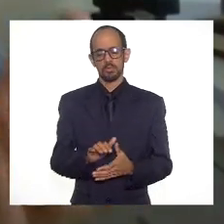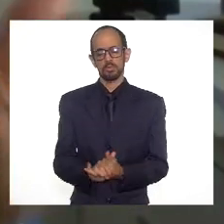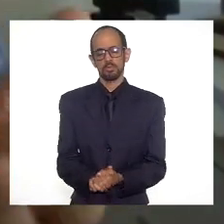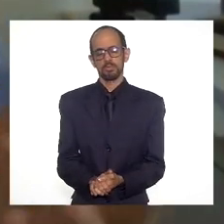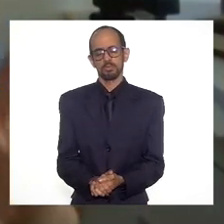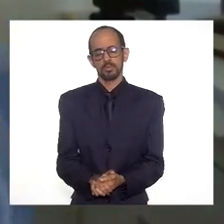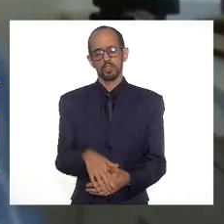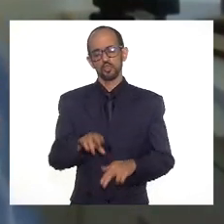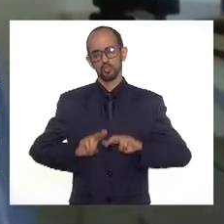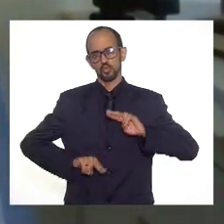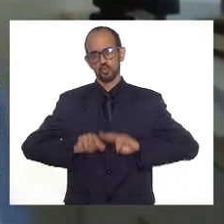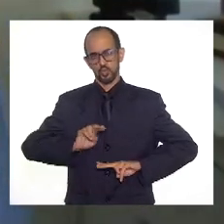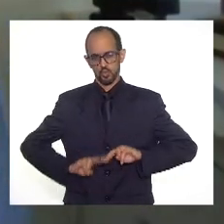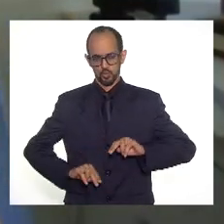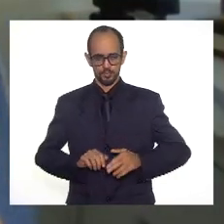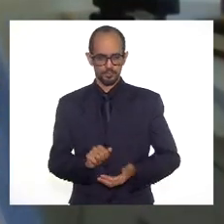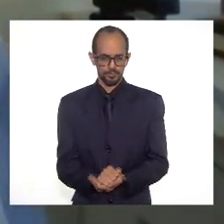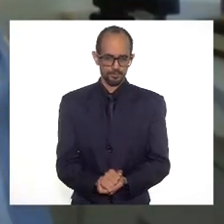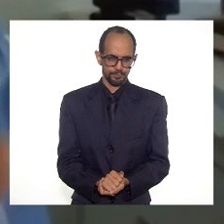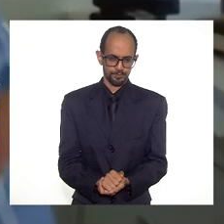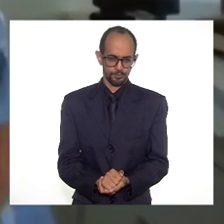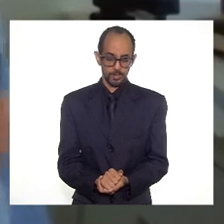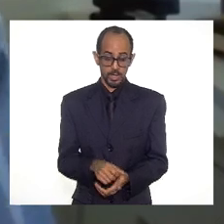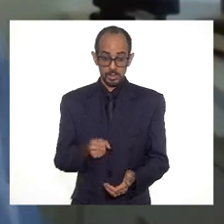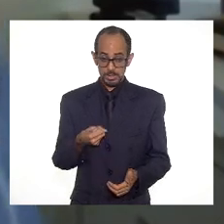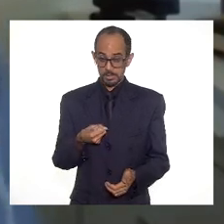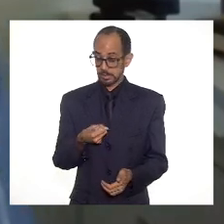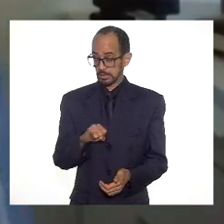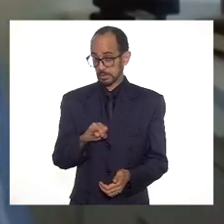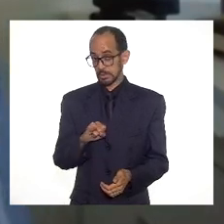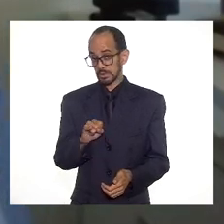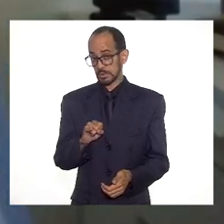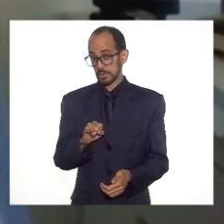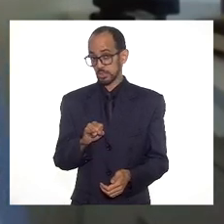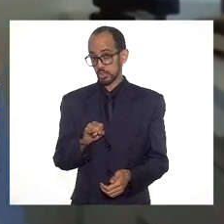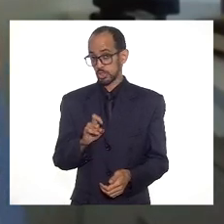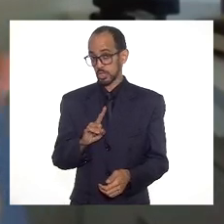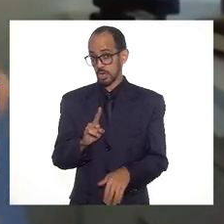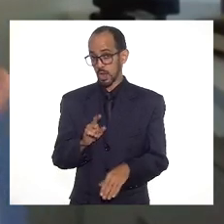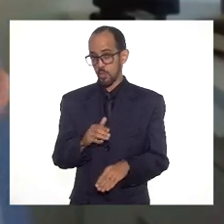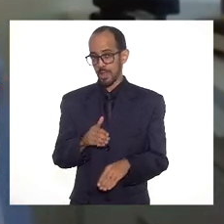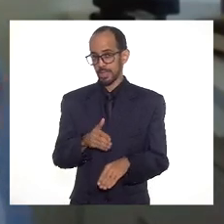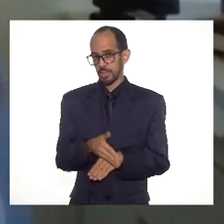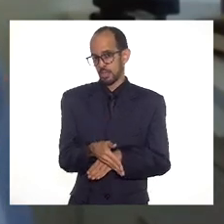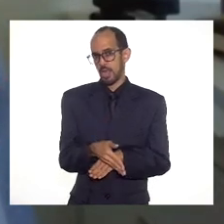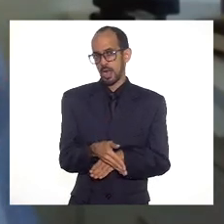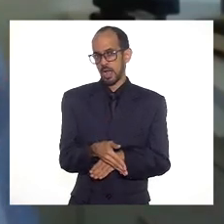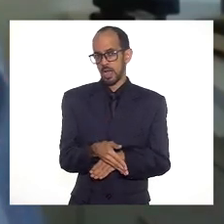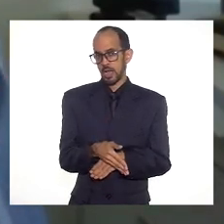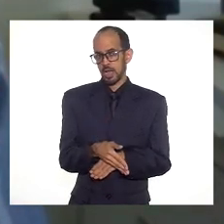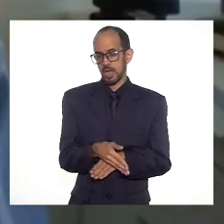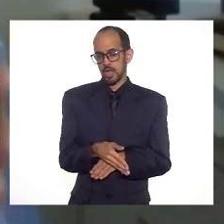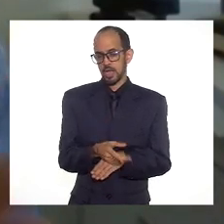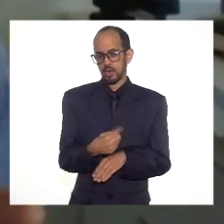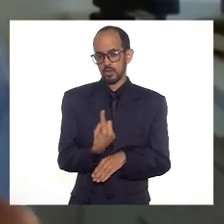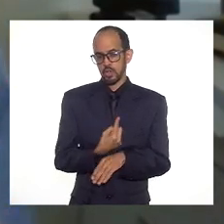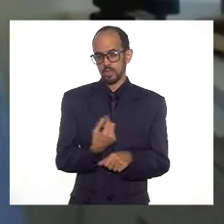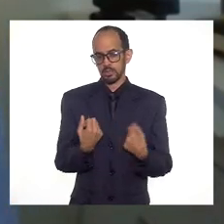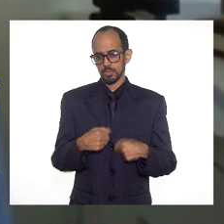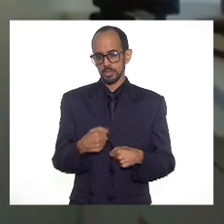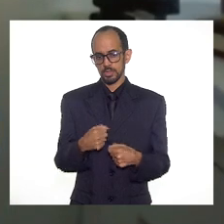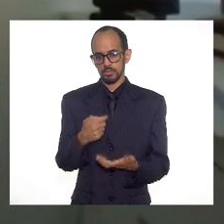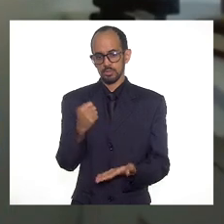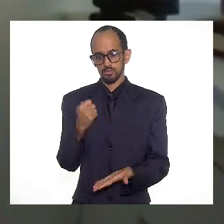em junho. Se nós não entrarmos nesse novo regime, nós teríamos que pagar,